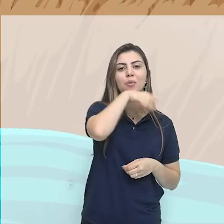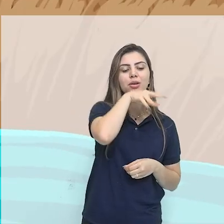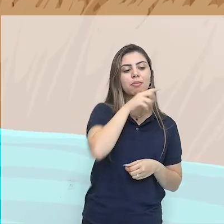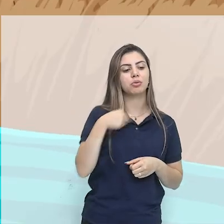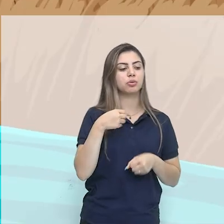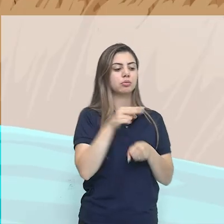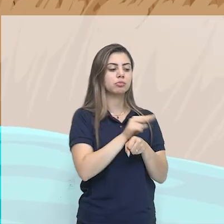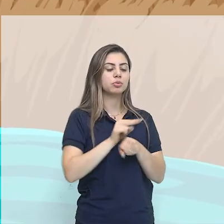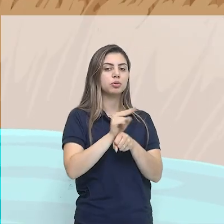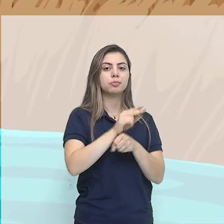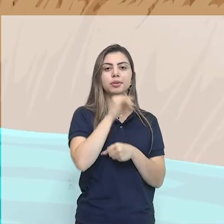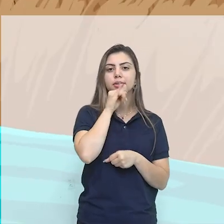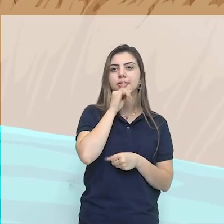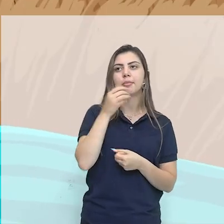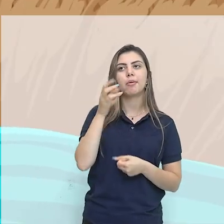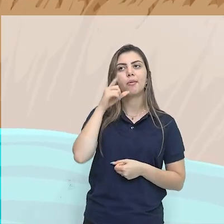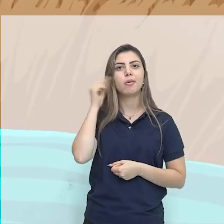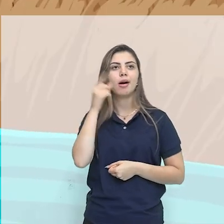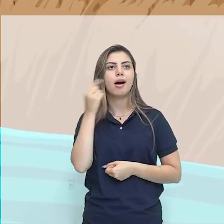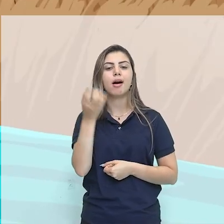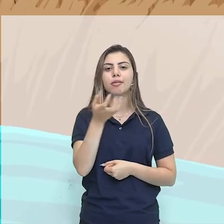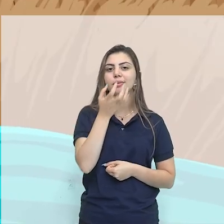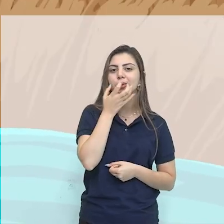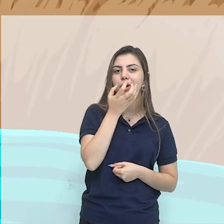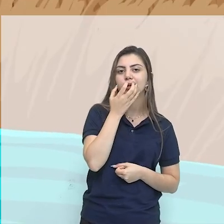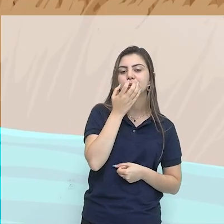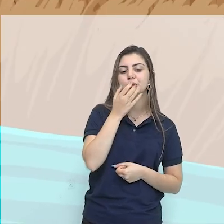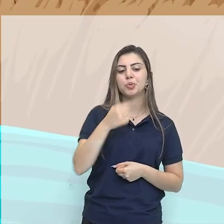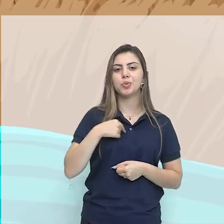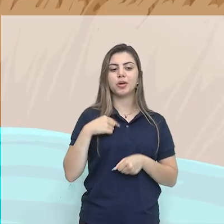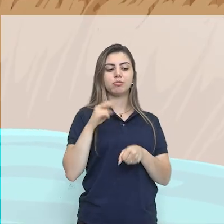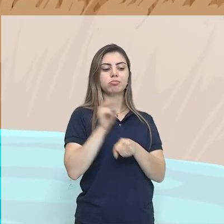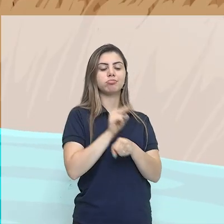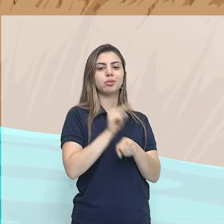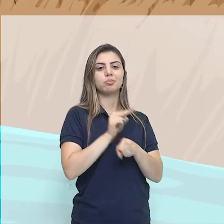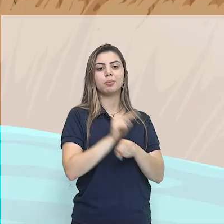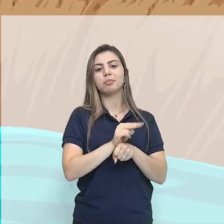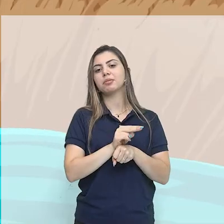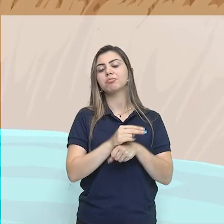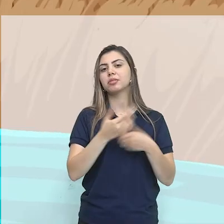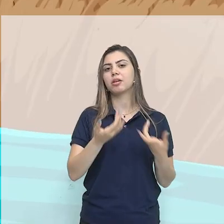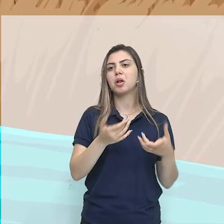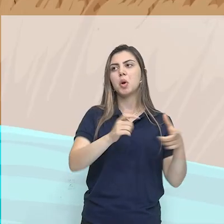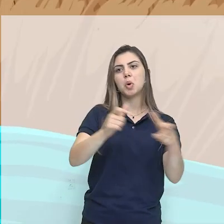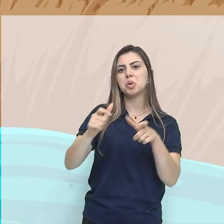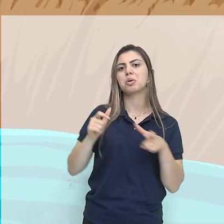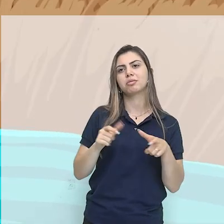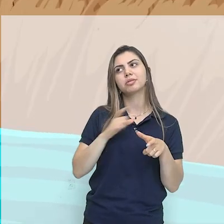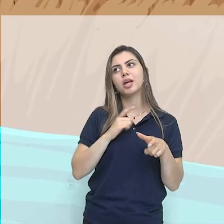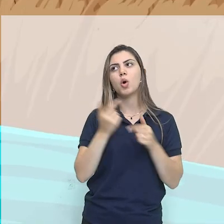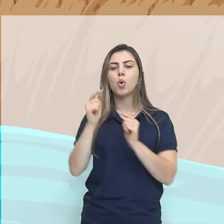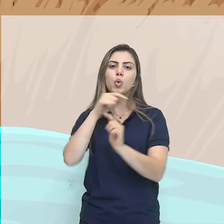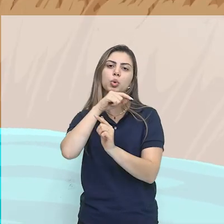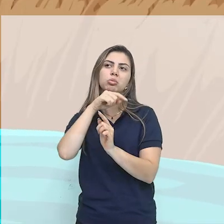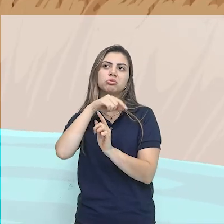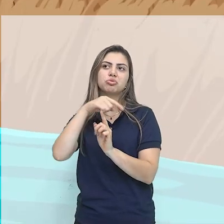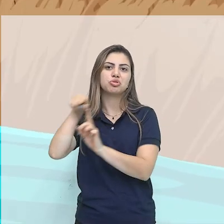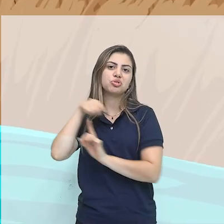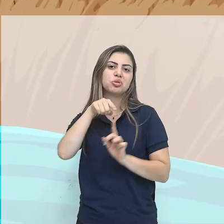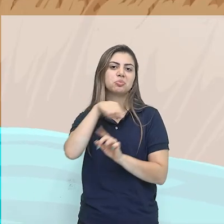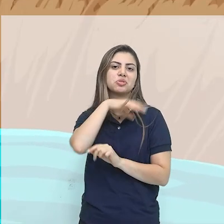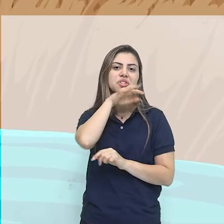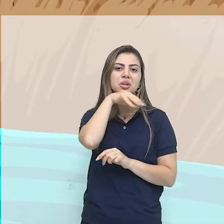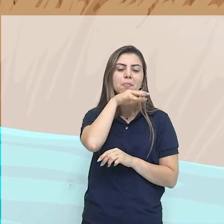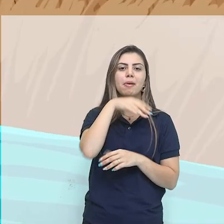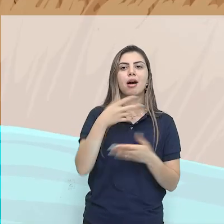animais. Eu cuido do meu gato, eu cuido do meu cachorro, não é mesmo? E dependendo da localidade, tem, né, outros animais também,